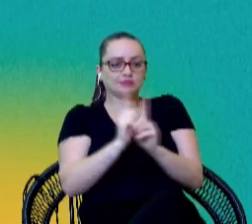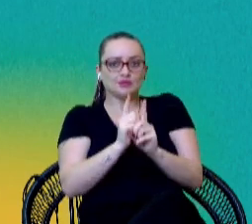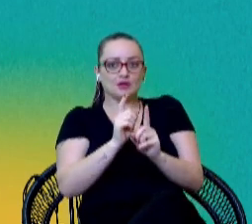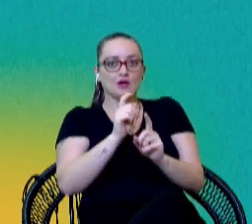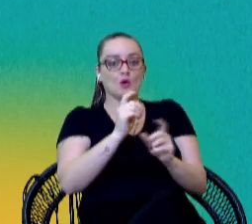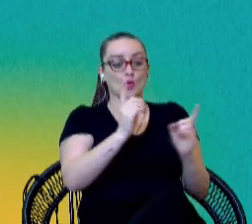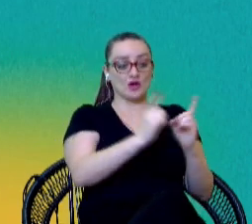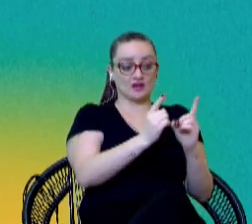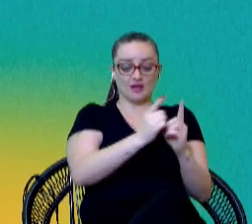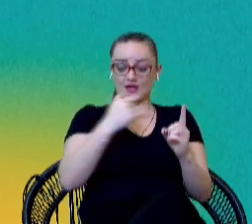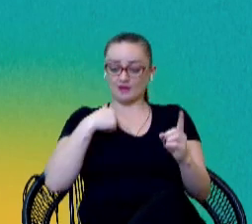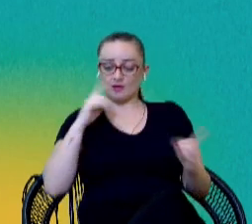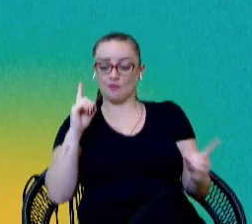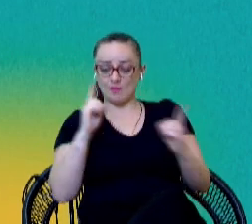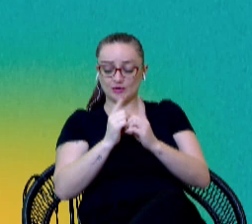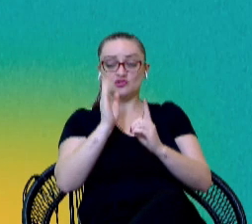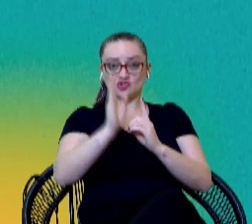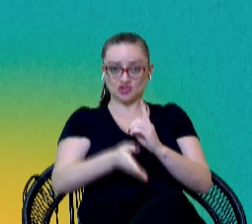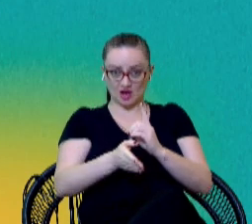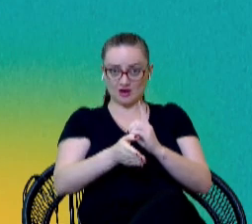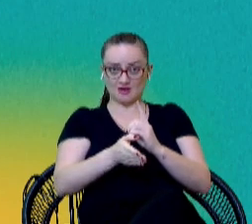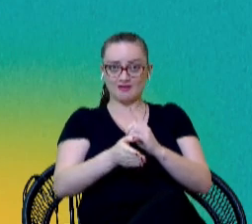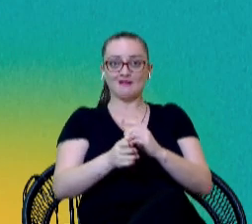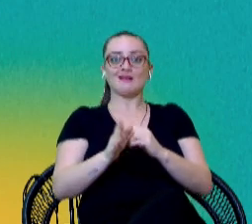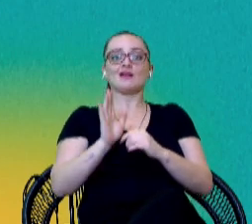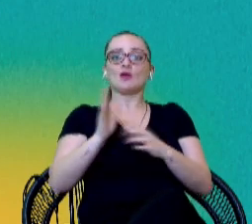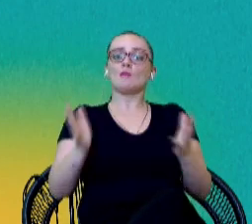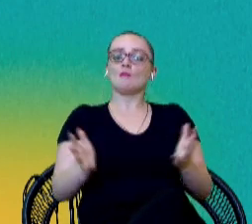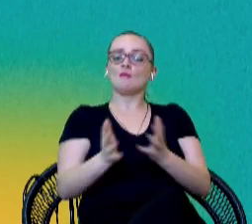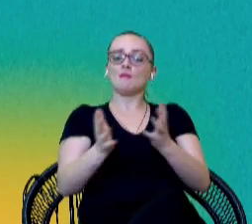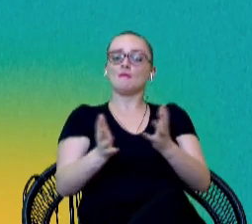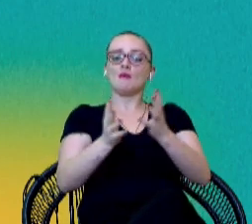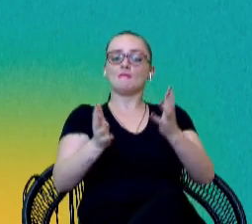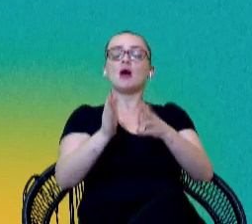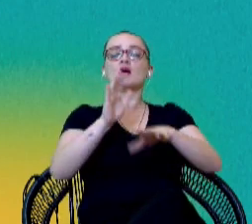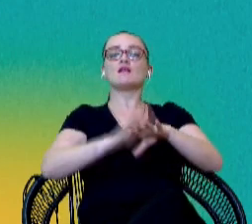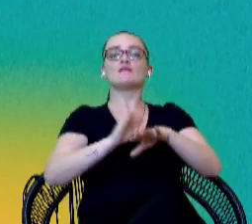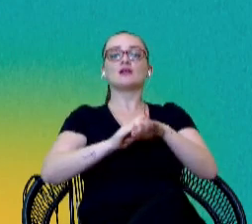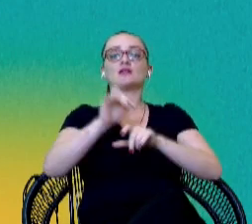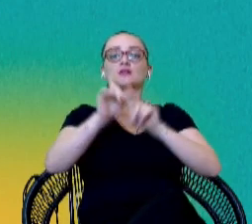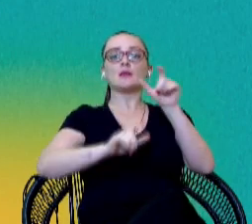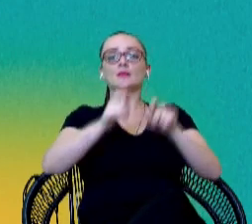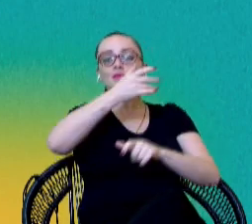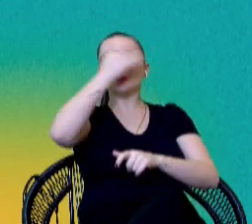gente otimiza o tráfego, a gente impulsiona com que as pessoas